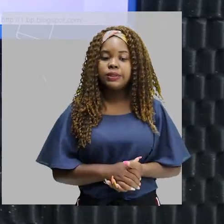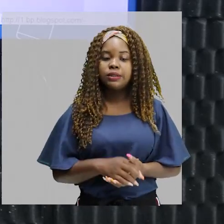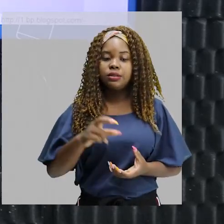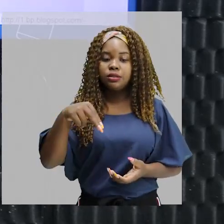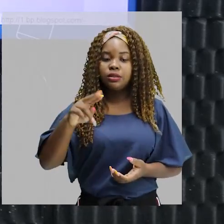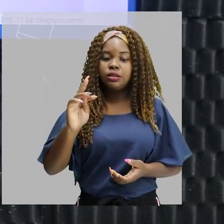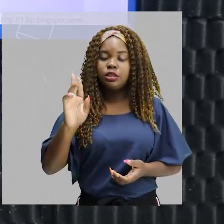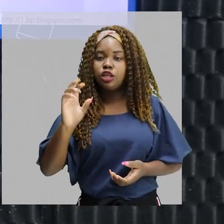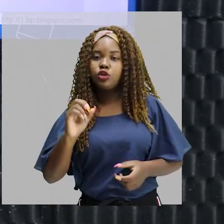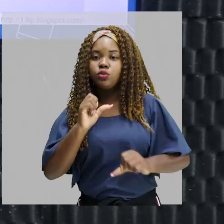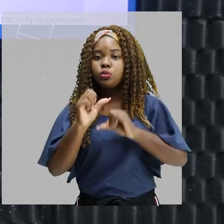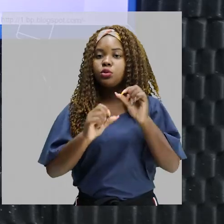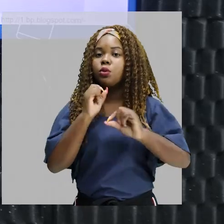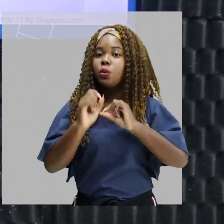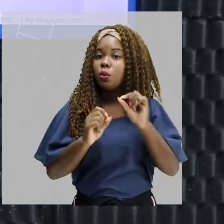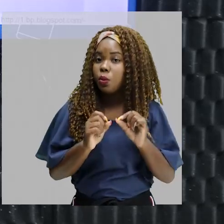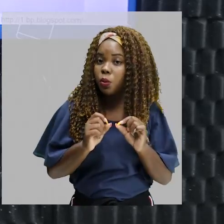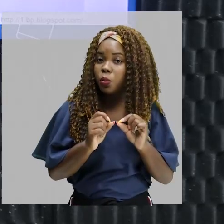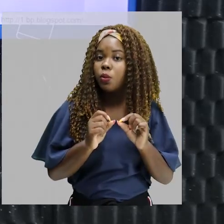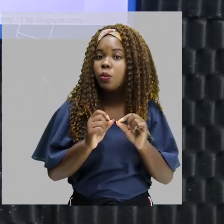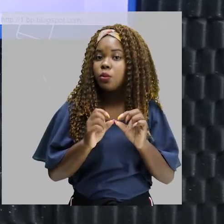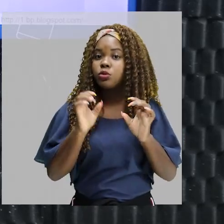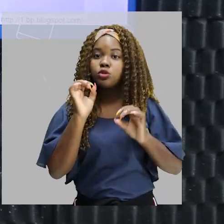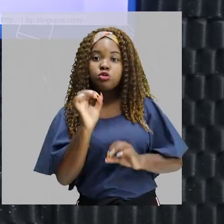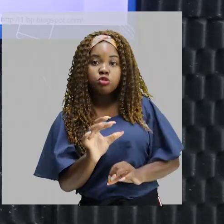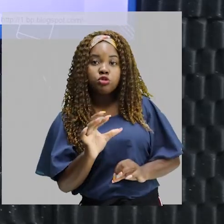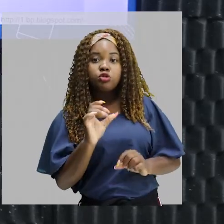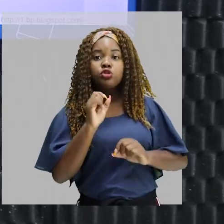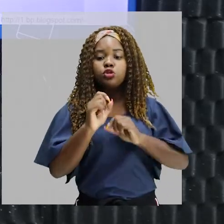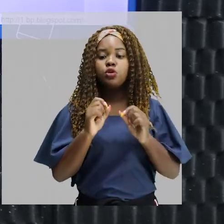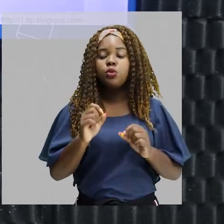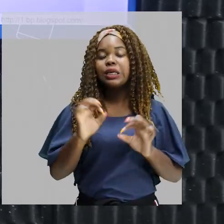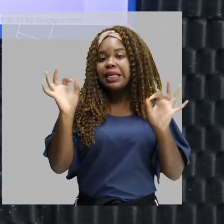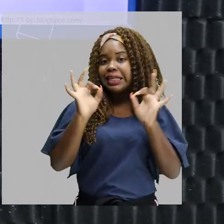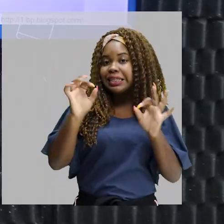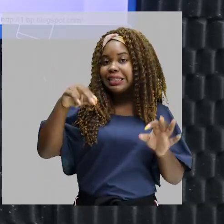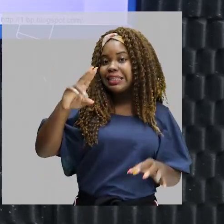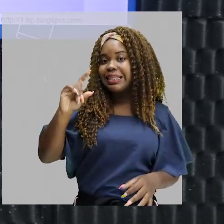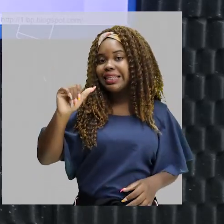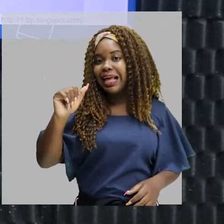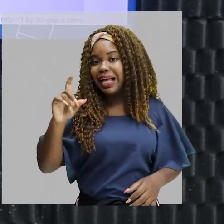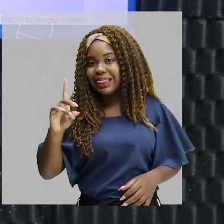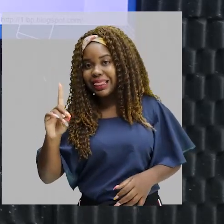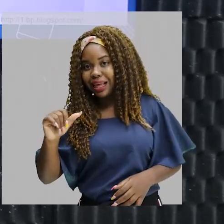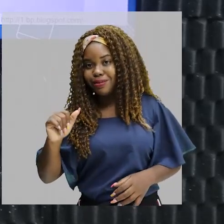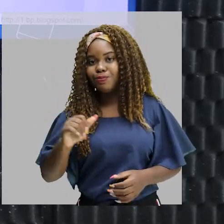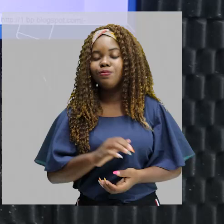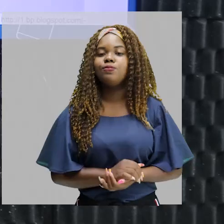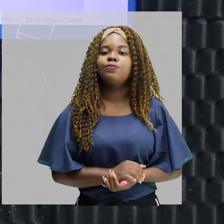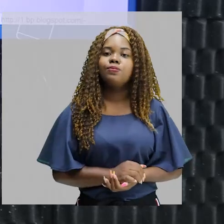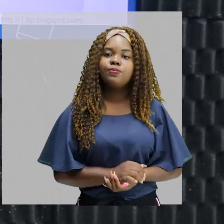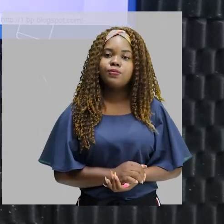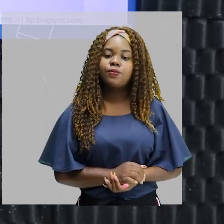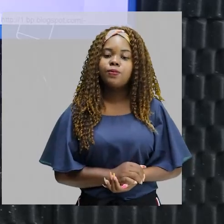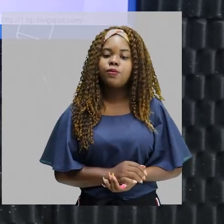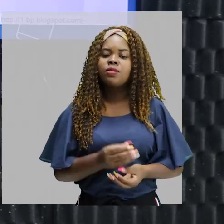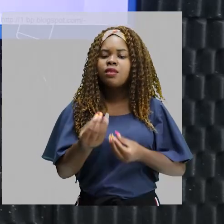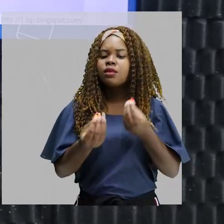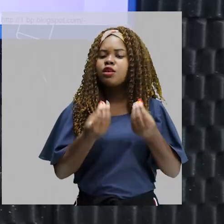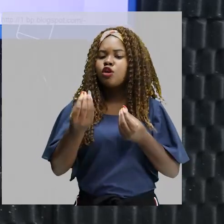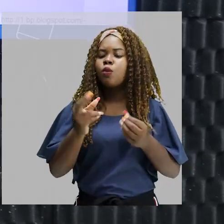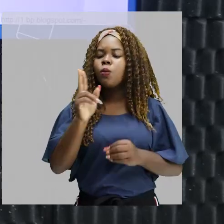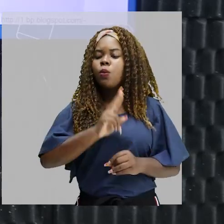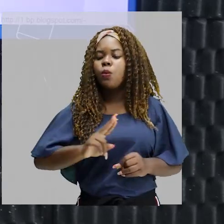que mudou foi apenas o nada, ningún e ninguna e nada, tá? Então, como é que eu